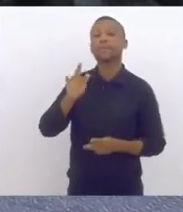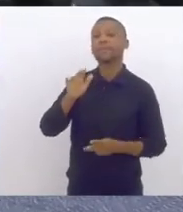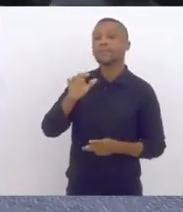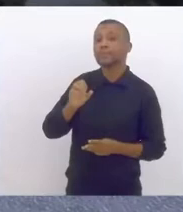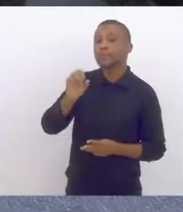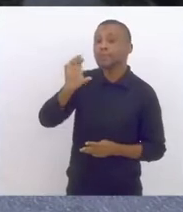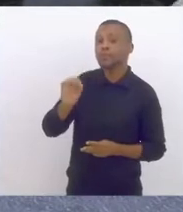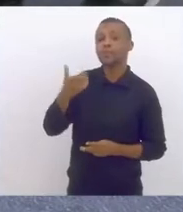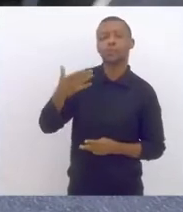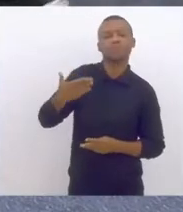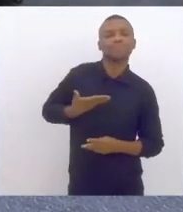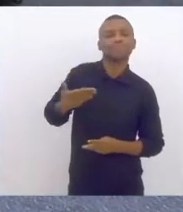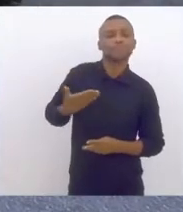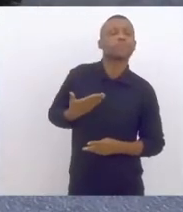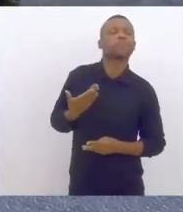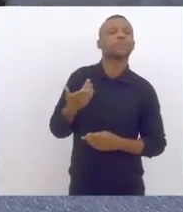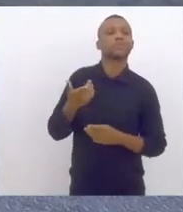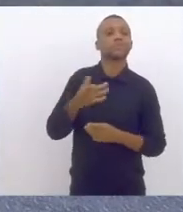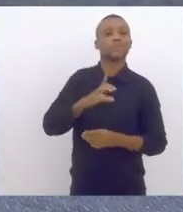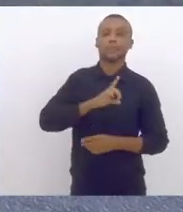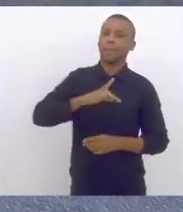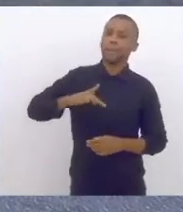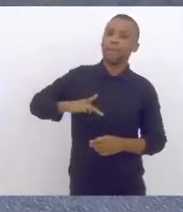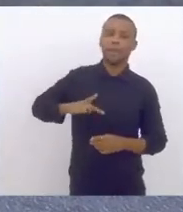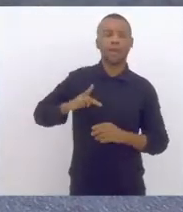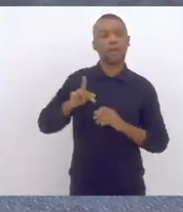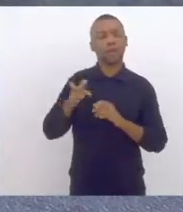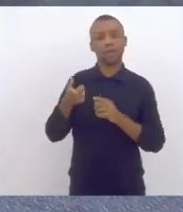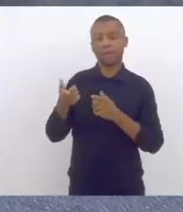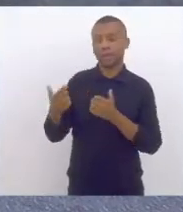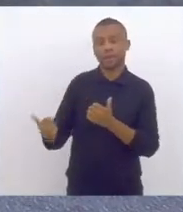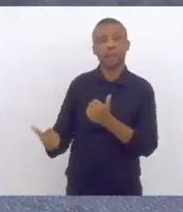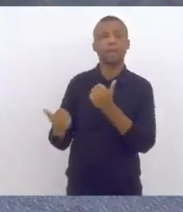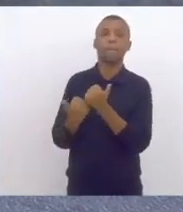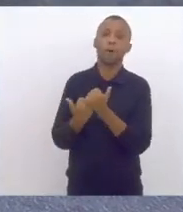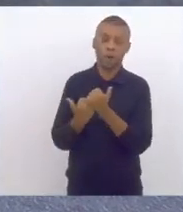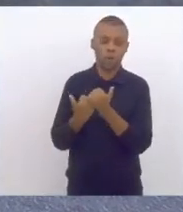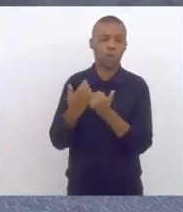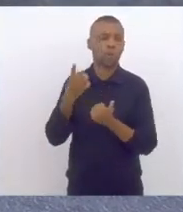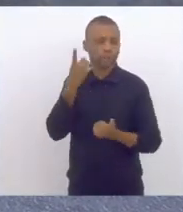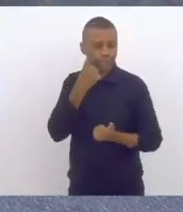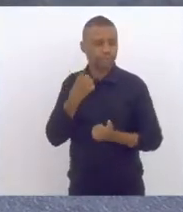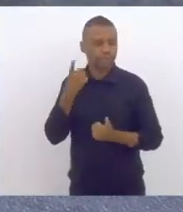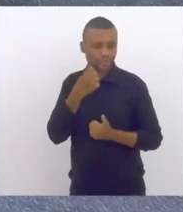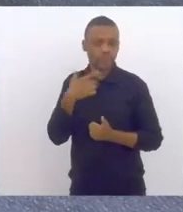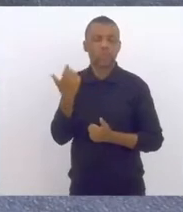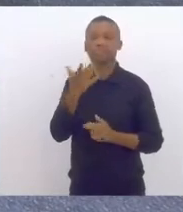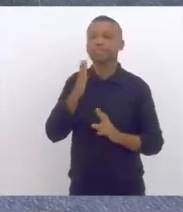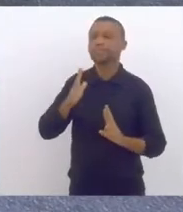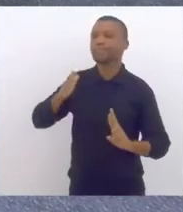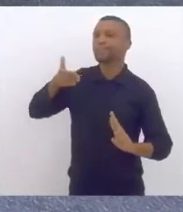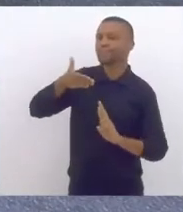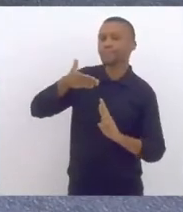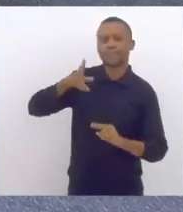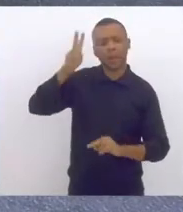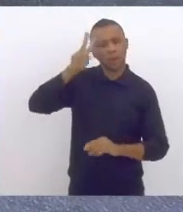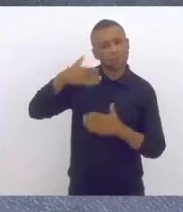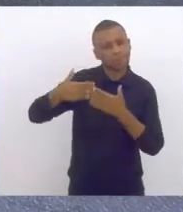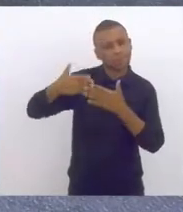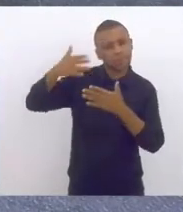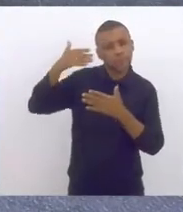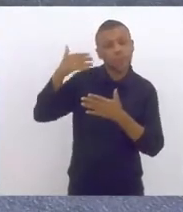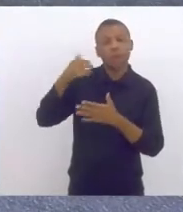defensor público, assessor parlamentar. Mas eu queria fazer uma referência que eu era uma jovem parlamentar